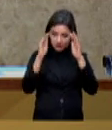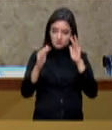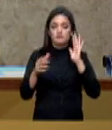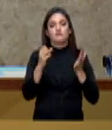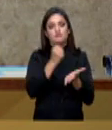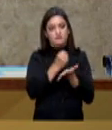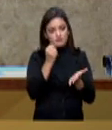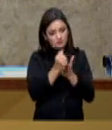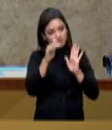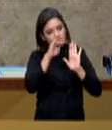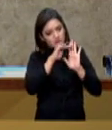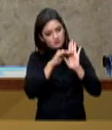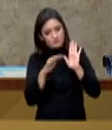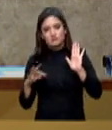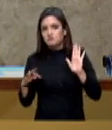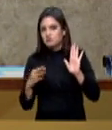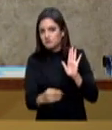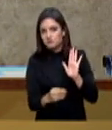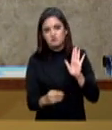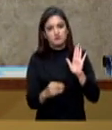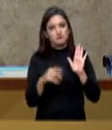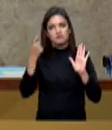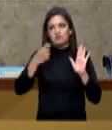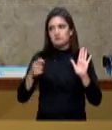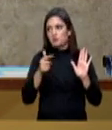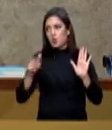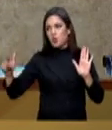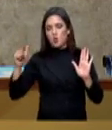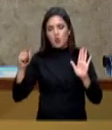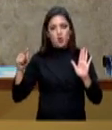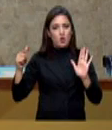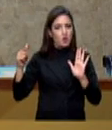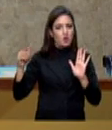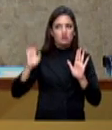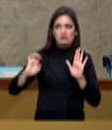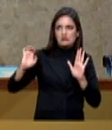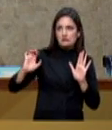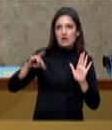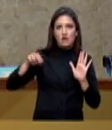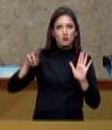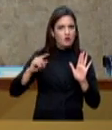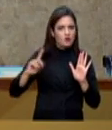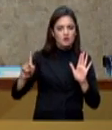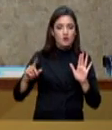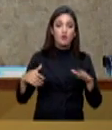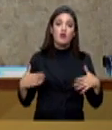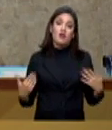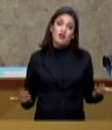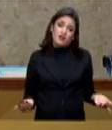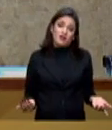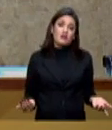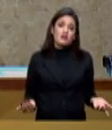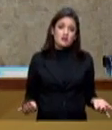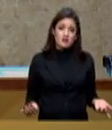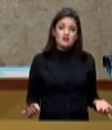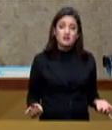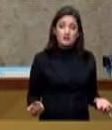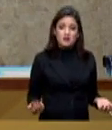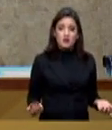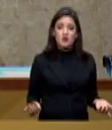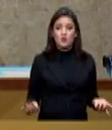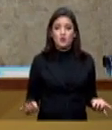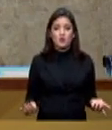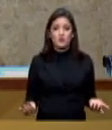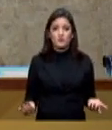causas e das metas independentemente a realidade consiste em submeter ação e um argumento endereço interesse